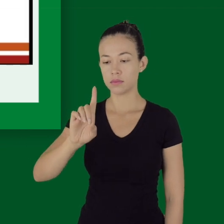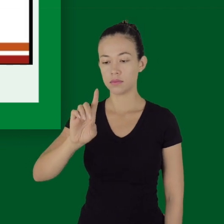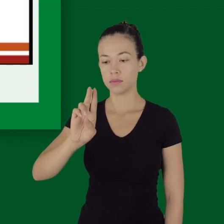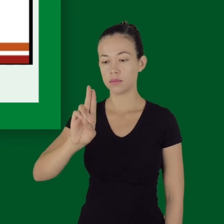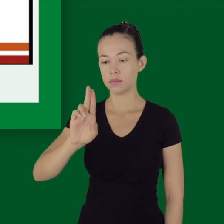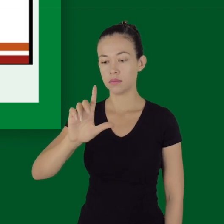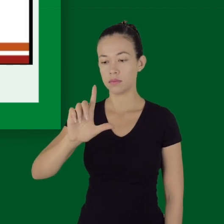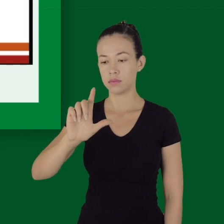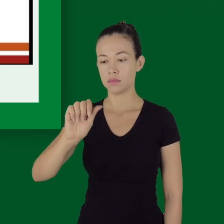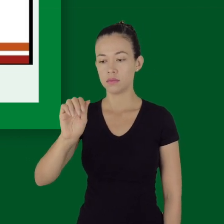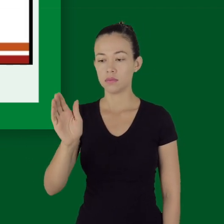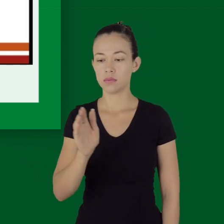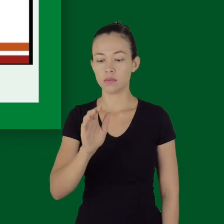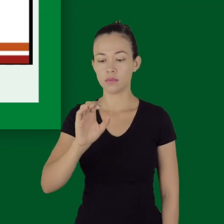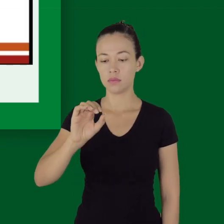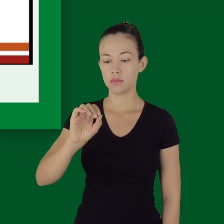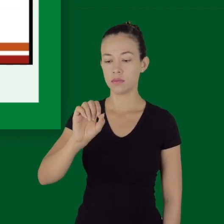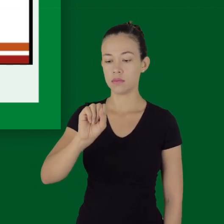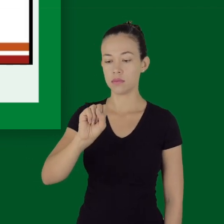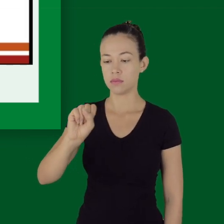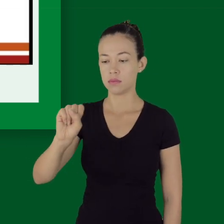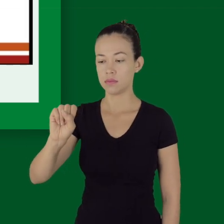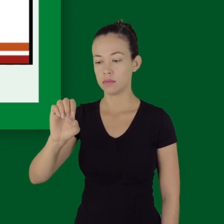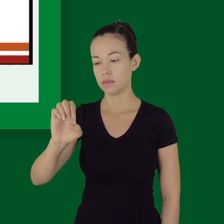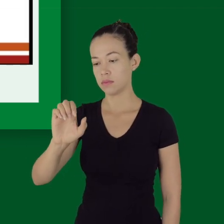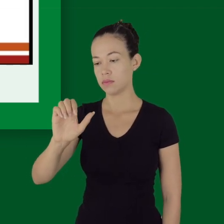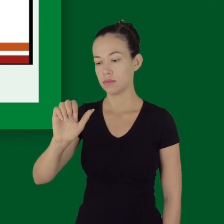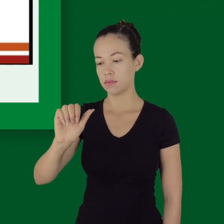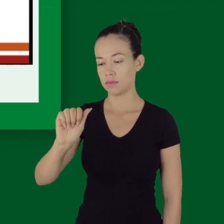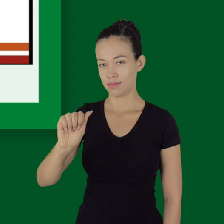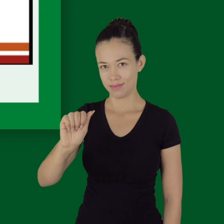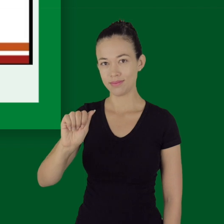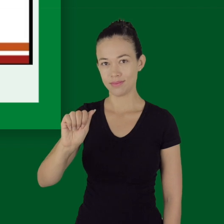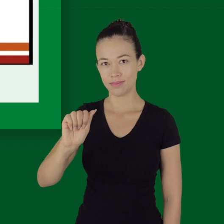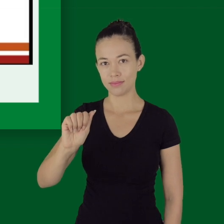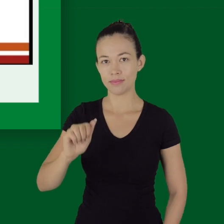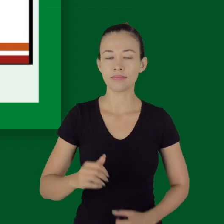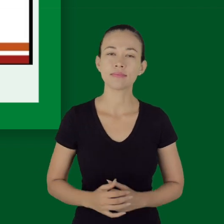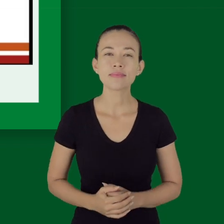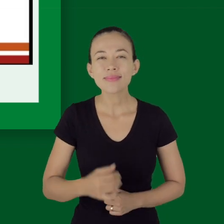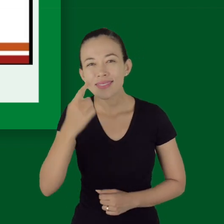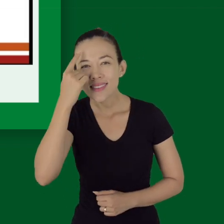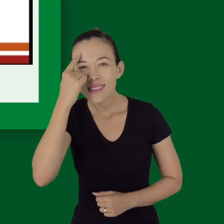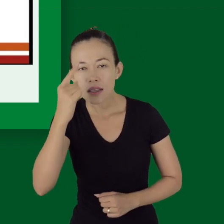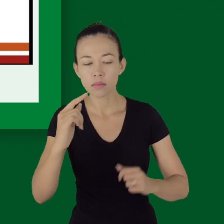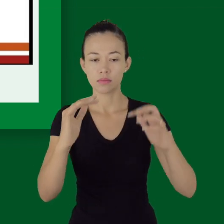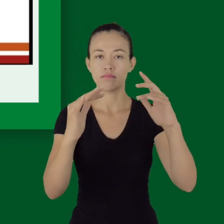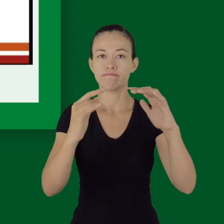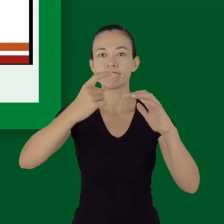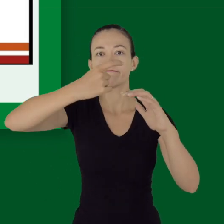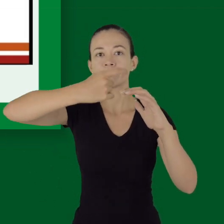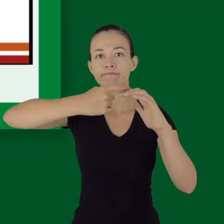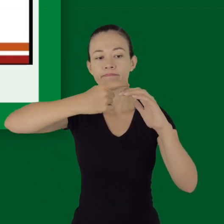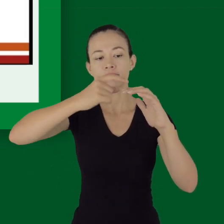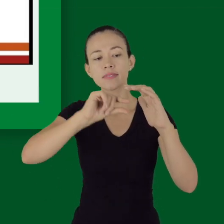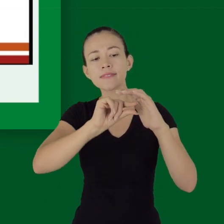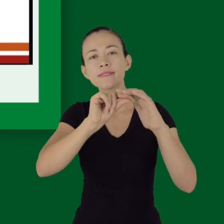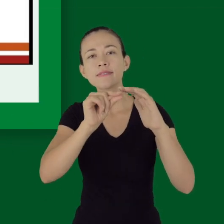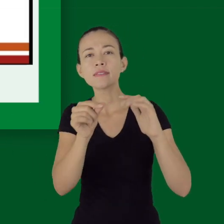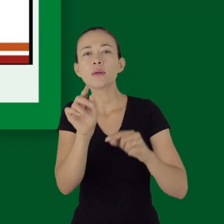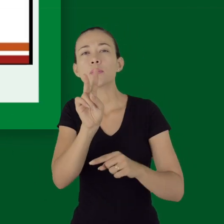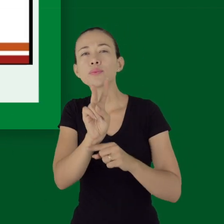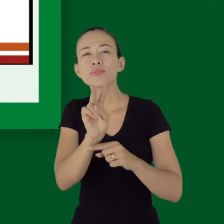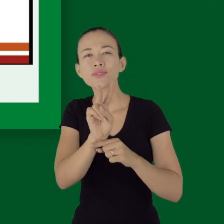importante, porque o líquido, ele circula ao longo do espaço subaracnoide e ele faz ele transita, ele